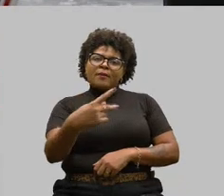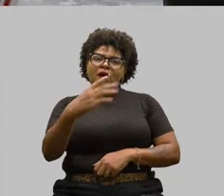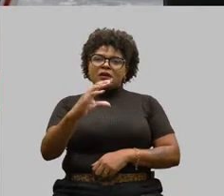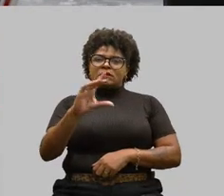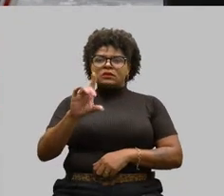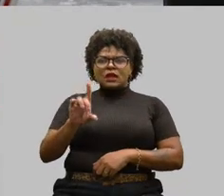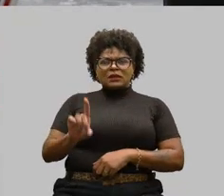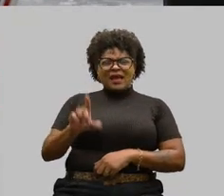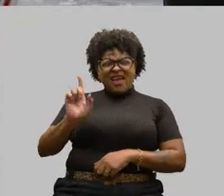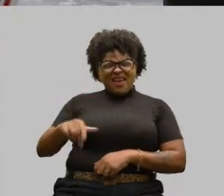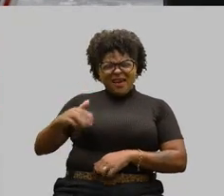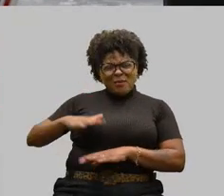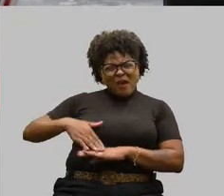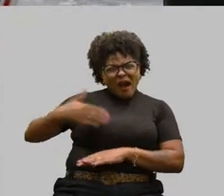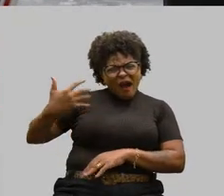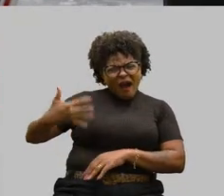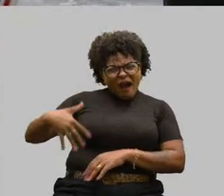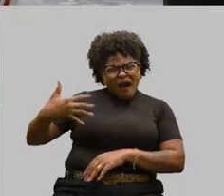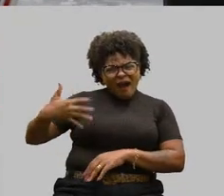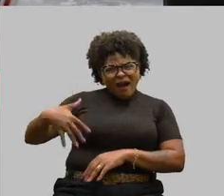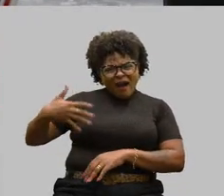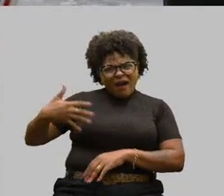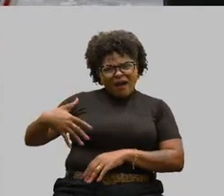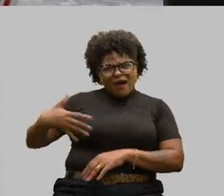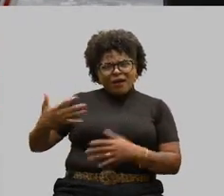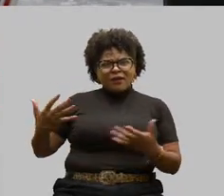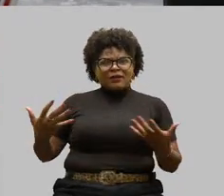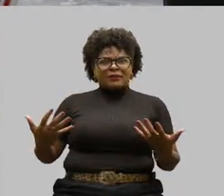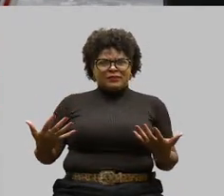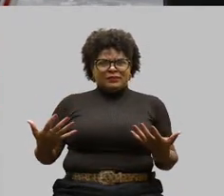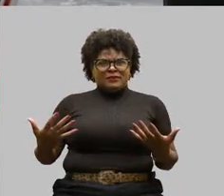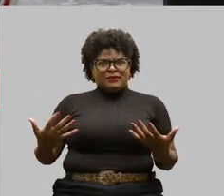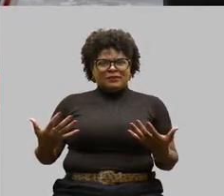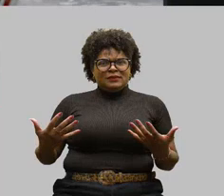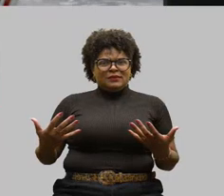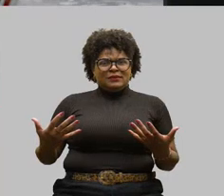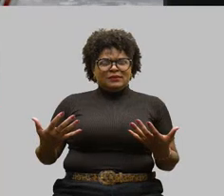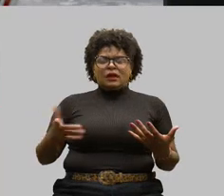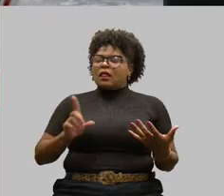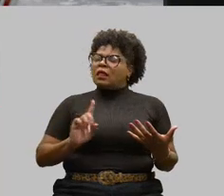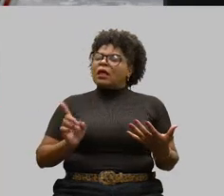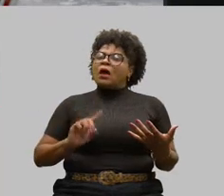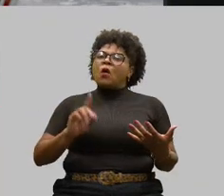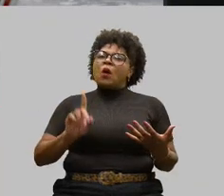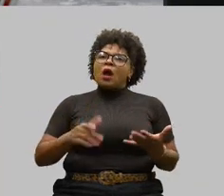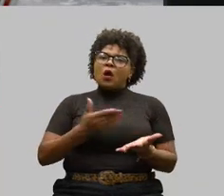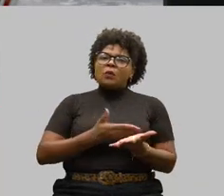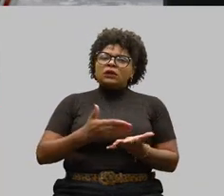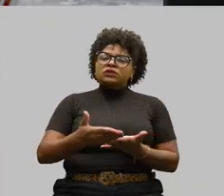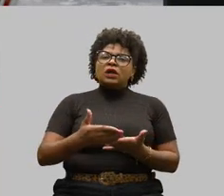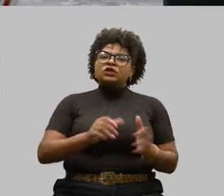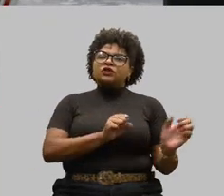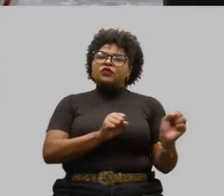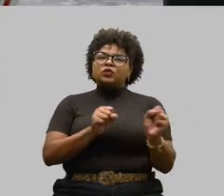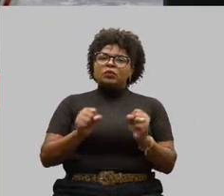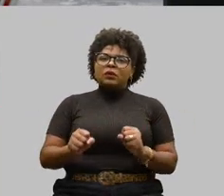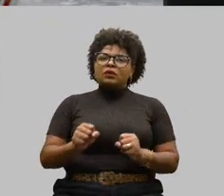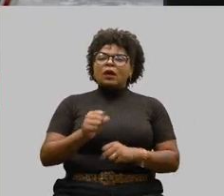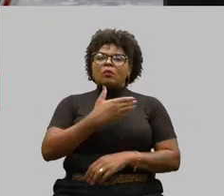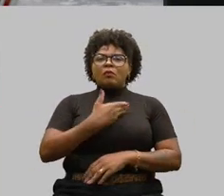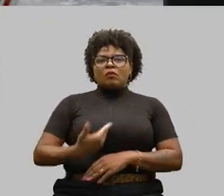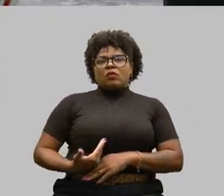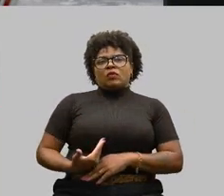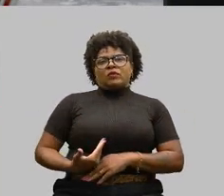custa mais seja para empresa seja para iniciativa do poder público não